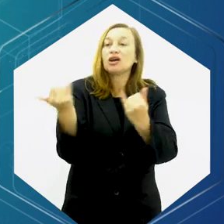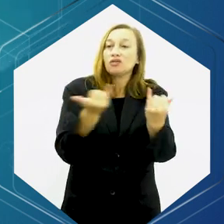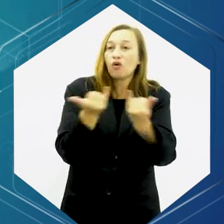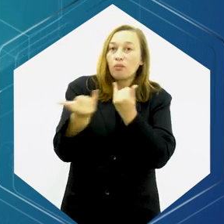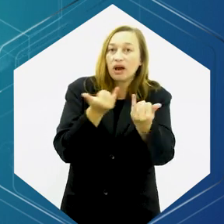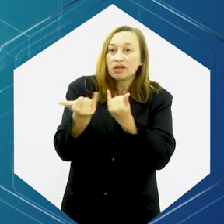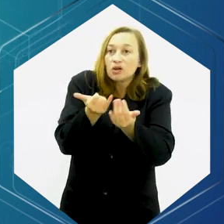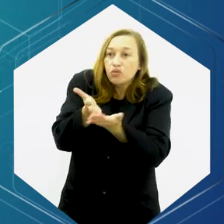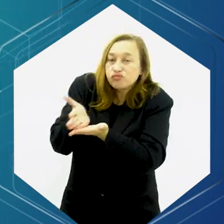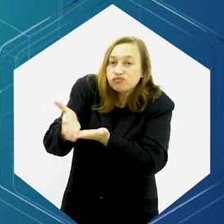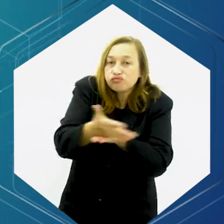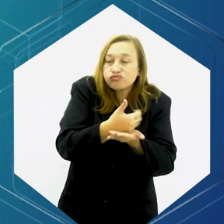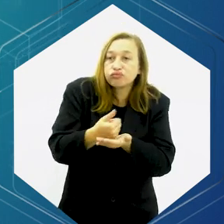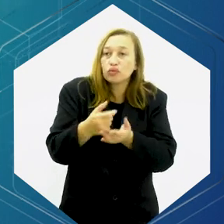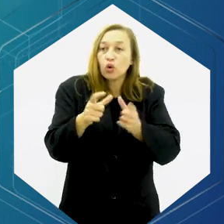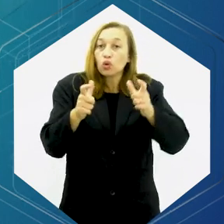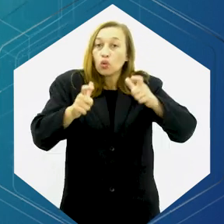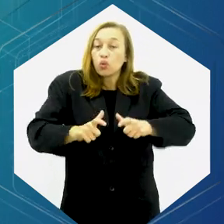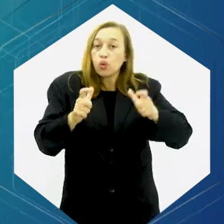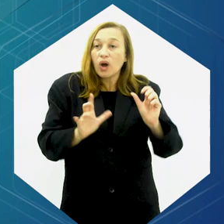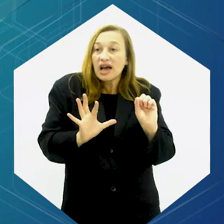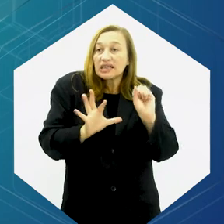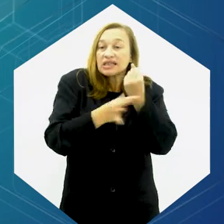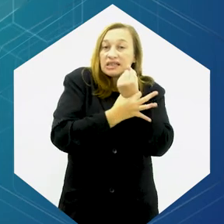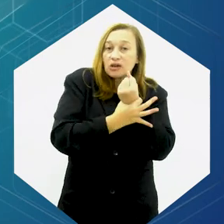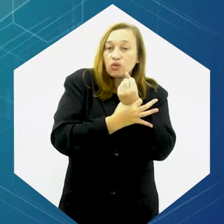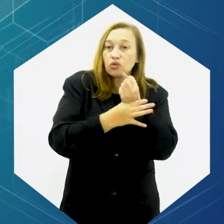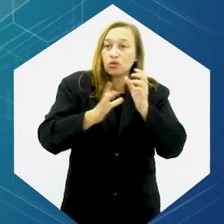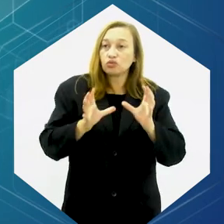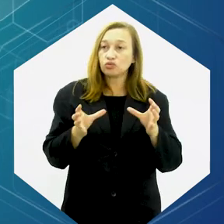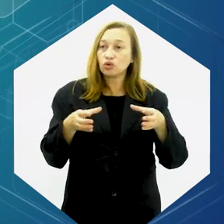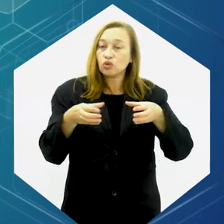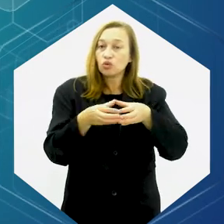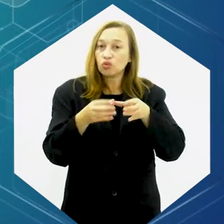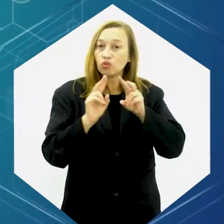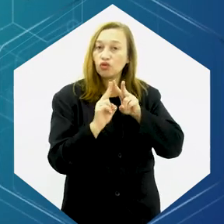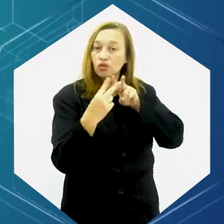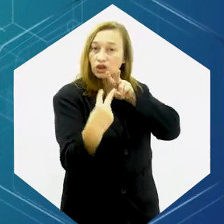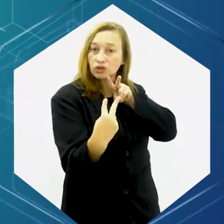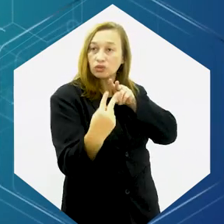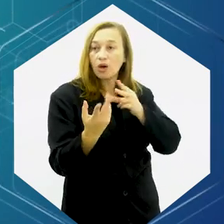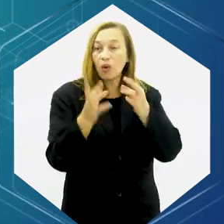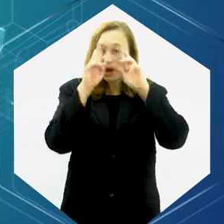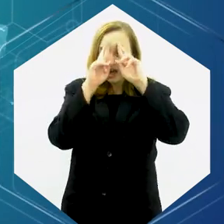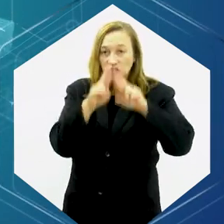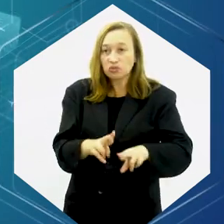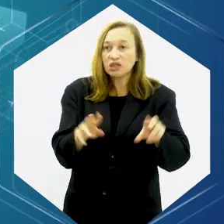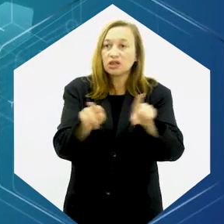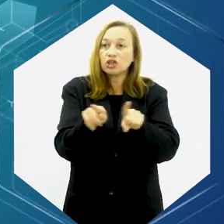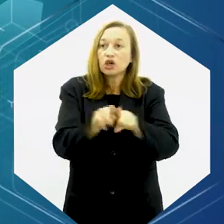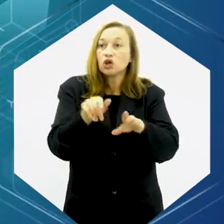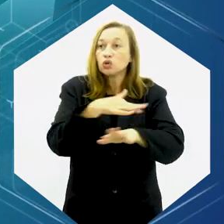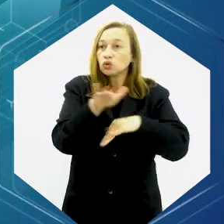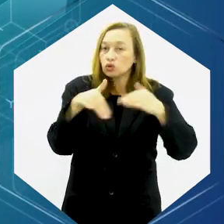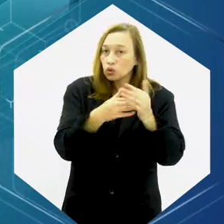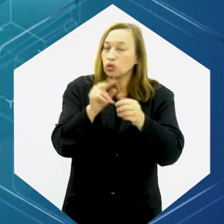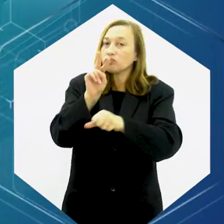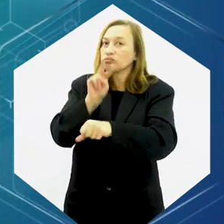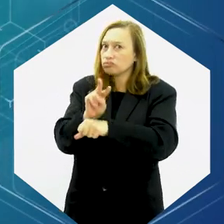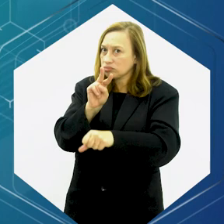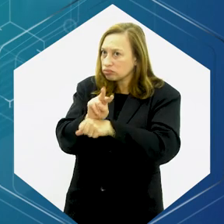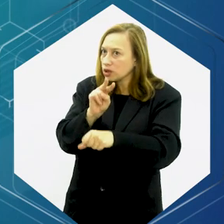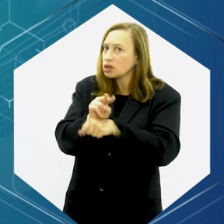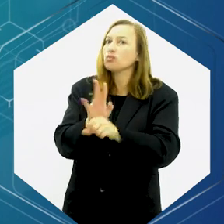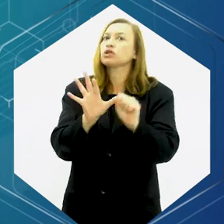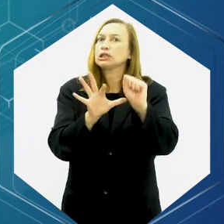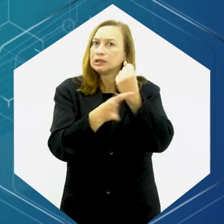esses dados dentro de um ambiente seguro né dentro de uma máquina virtual eh respeitando também todo o processo de